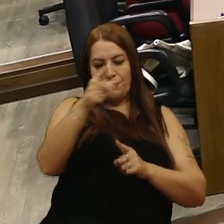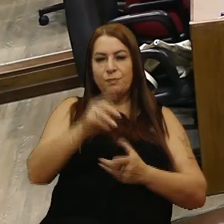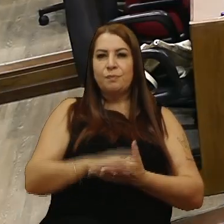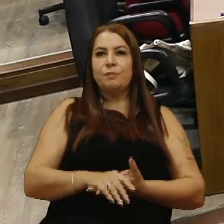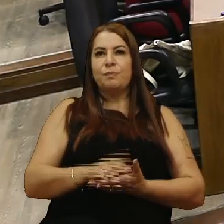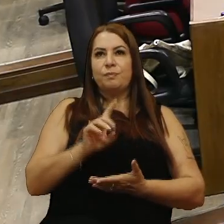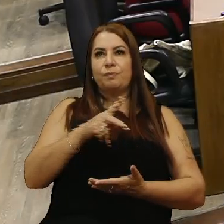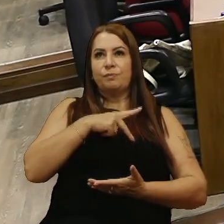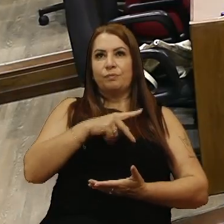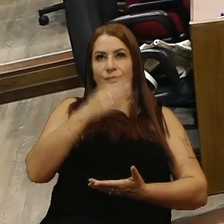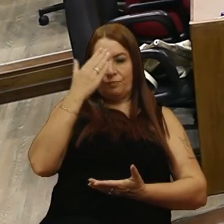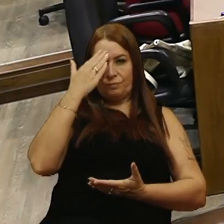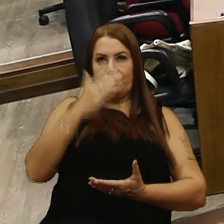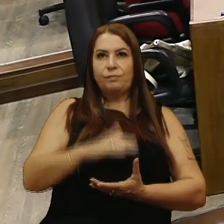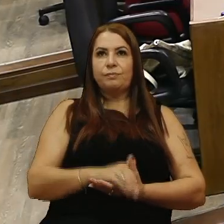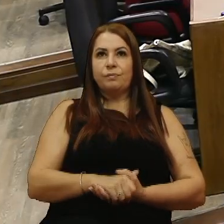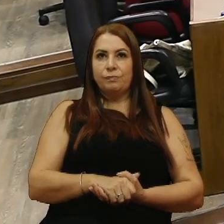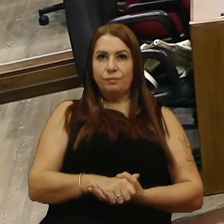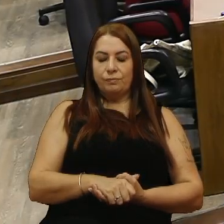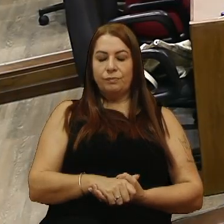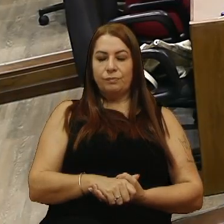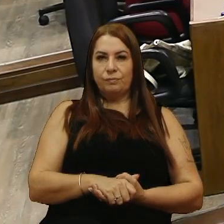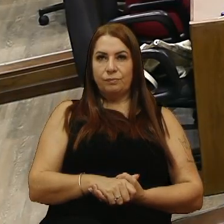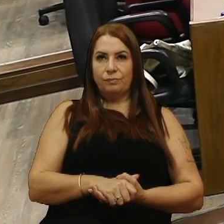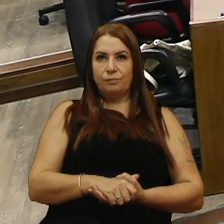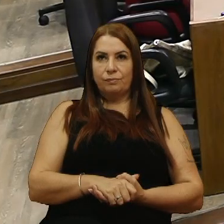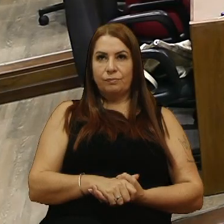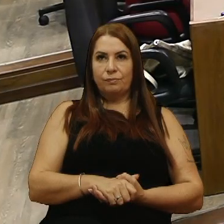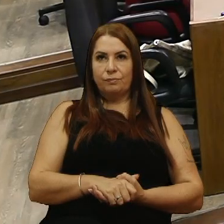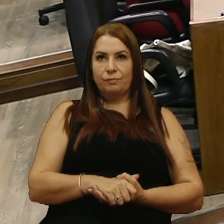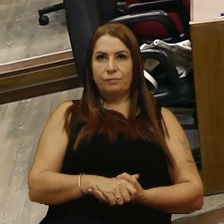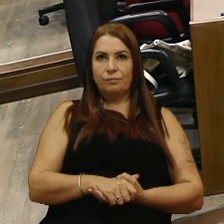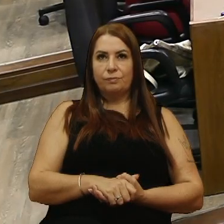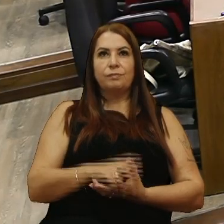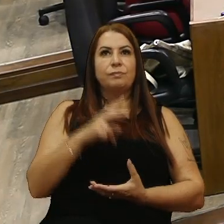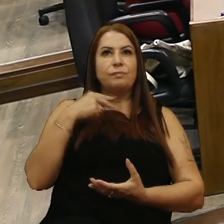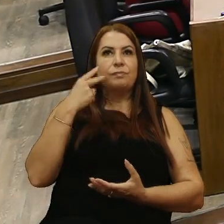Era isso, senhor presidente. Obrigado. Próximo inscrito em discussão, vereador Pedro Rodrigues.